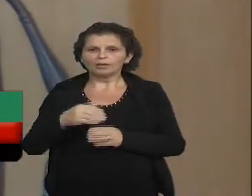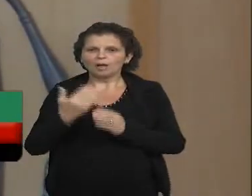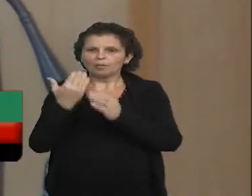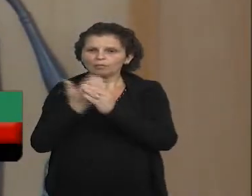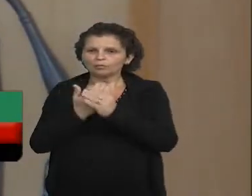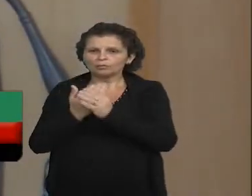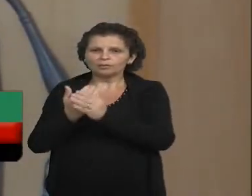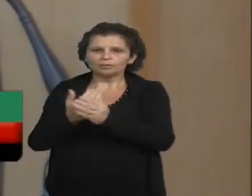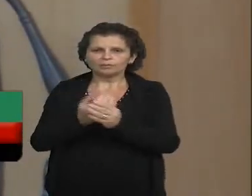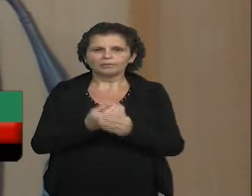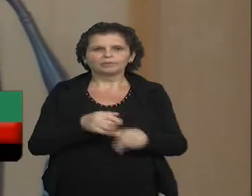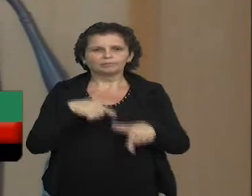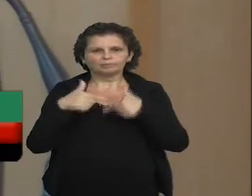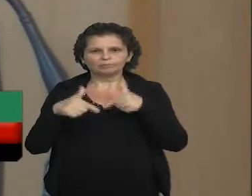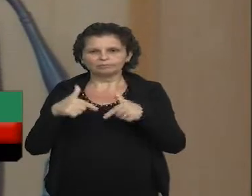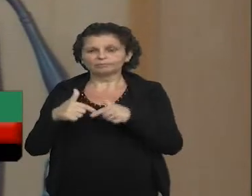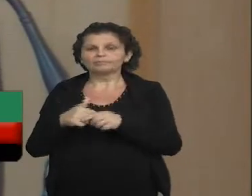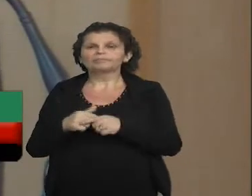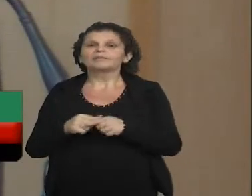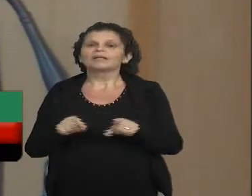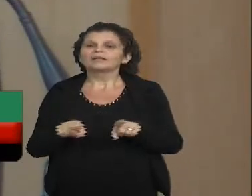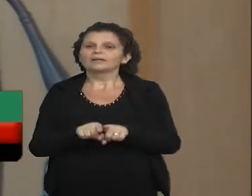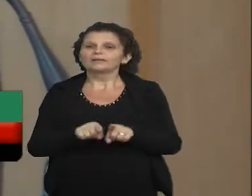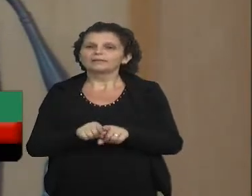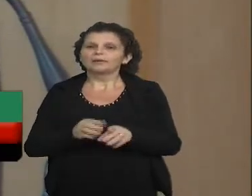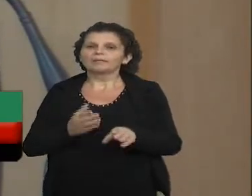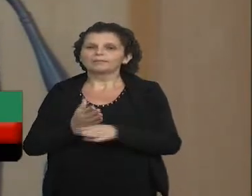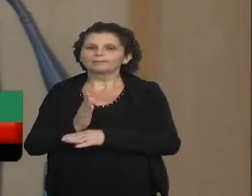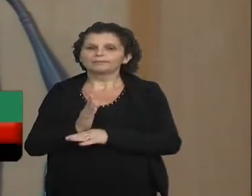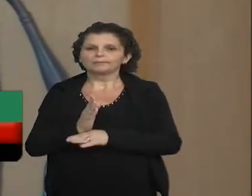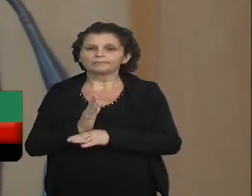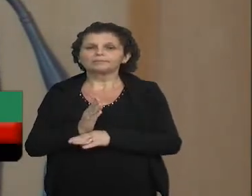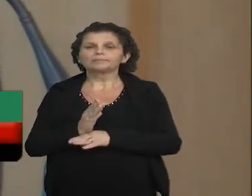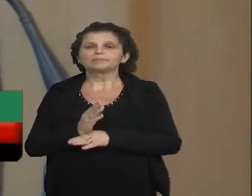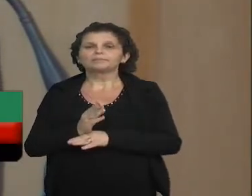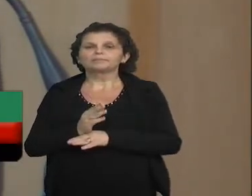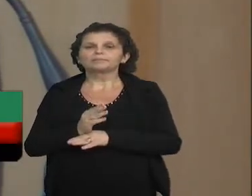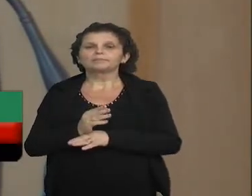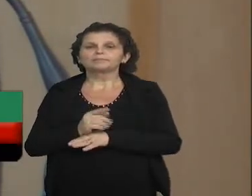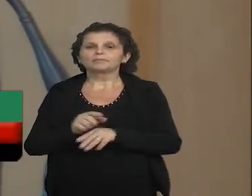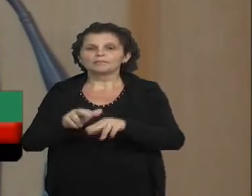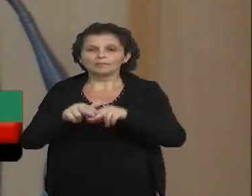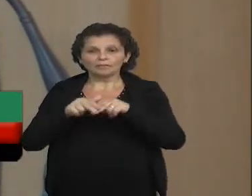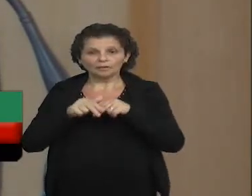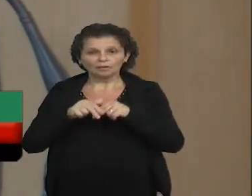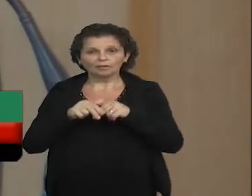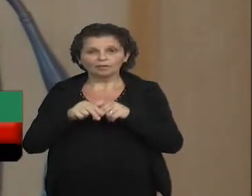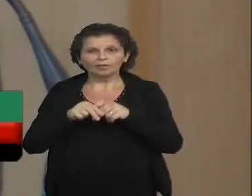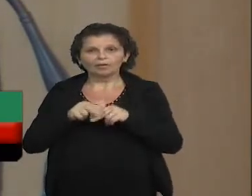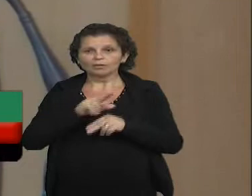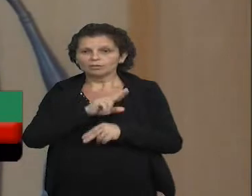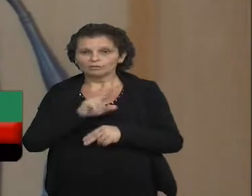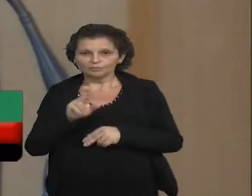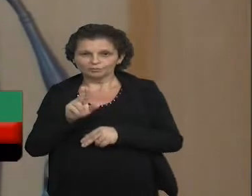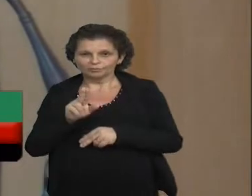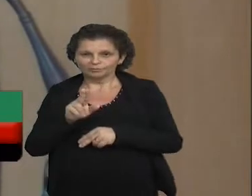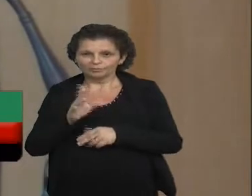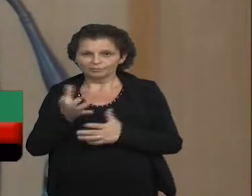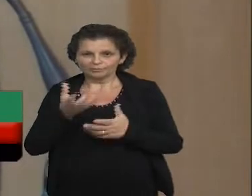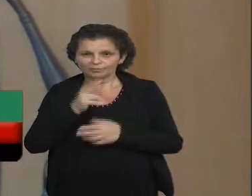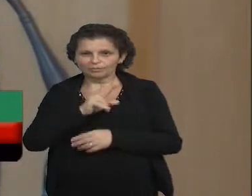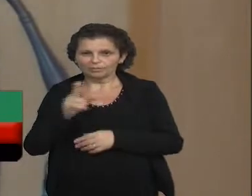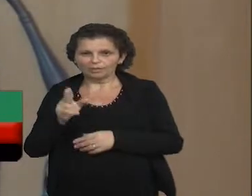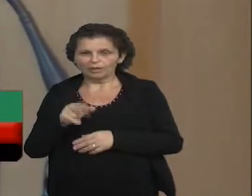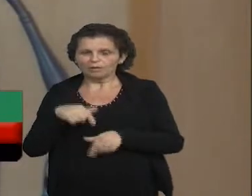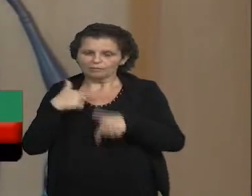para empregar as pessoas. Então, já está sendo aprovado esse projeto na prefeitura e é por isso que nós já estamos deiluminando essa praça. É assim